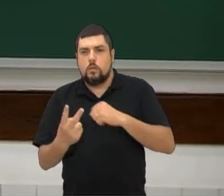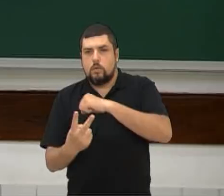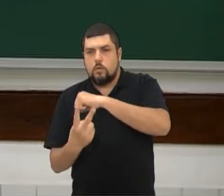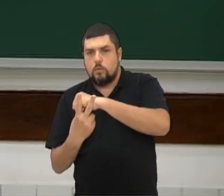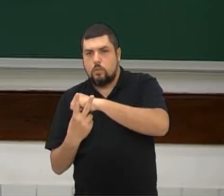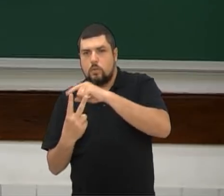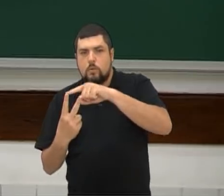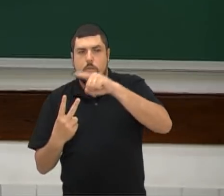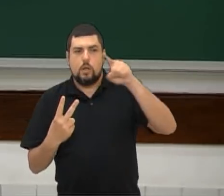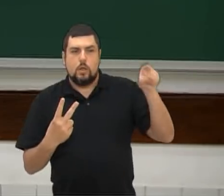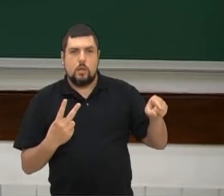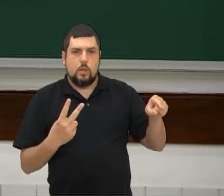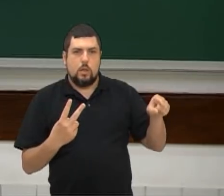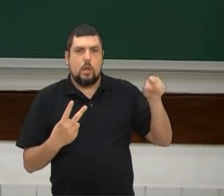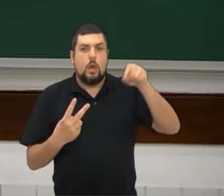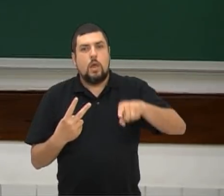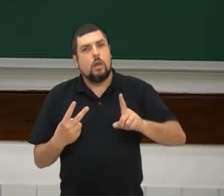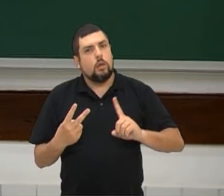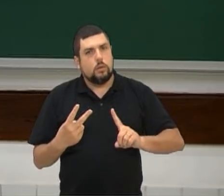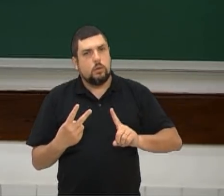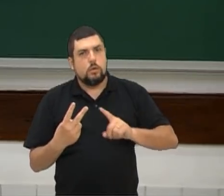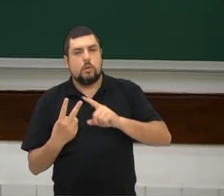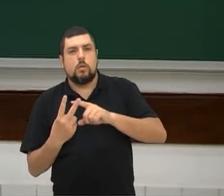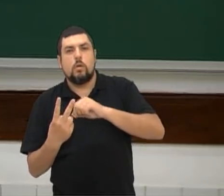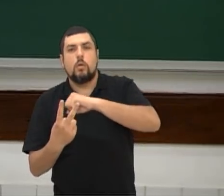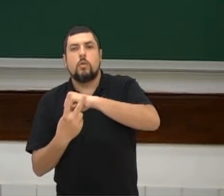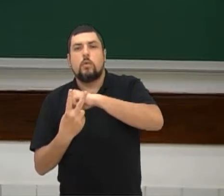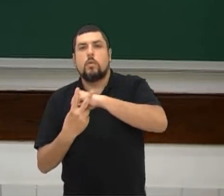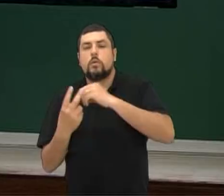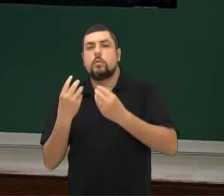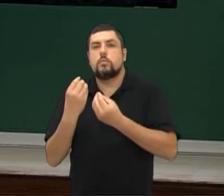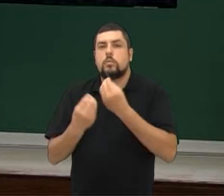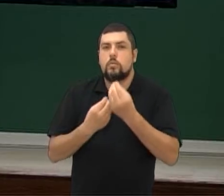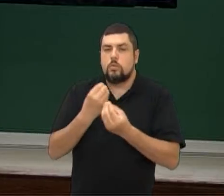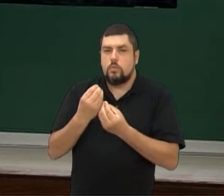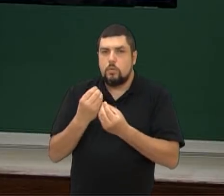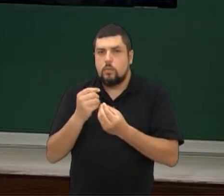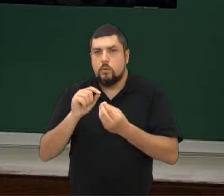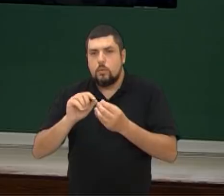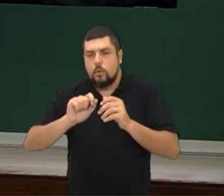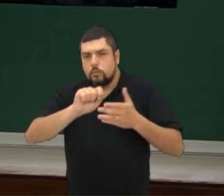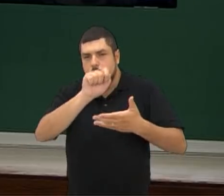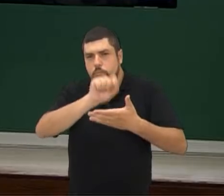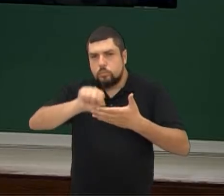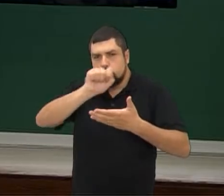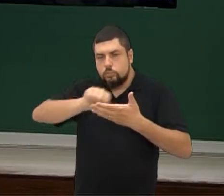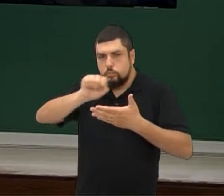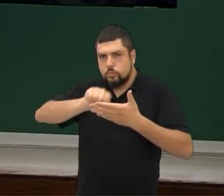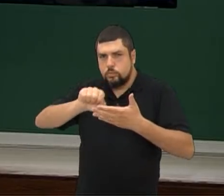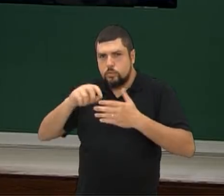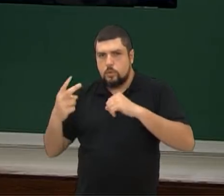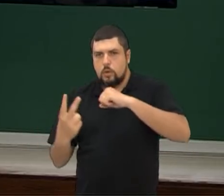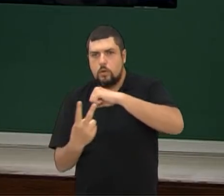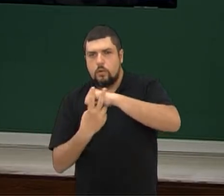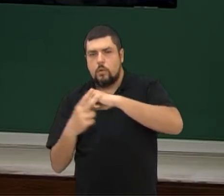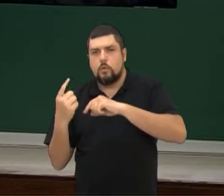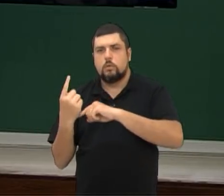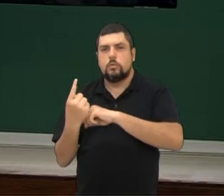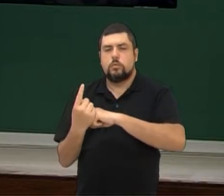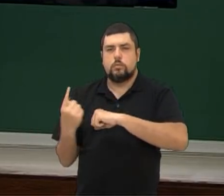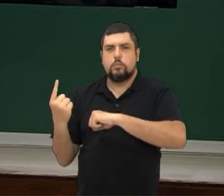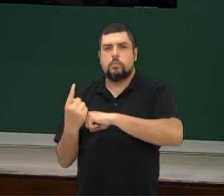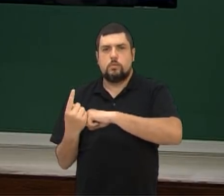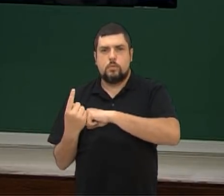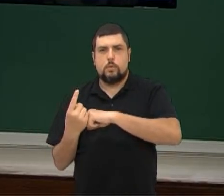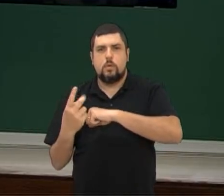outro, certo? Então, eu vou colocar o verbo onde? Vou colocar o verbo lá na minha frase, no singular.